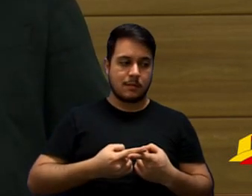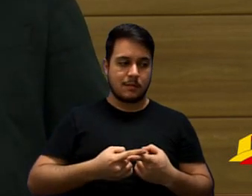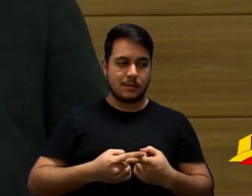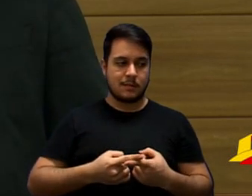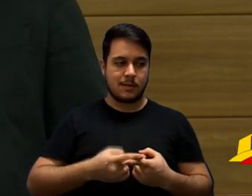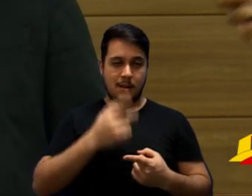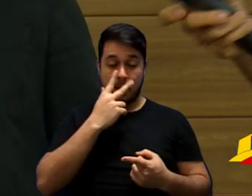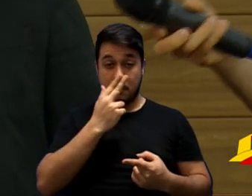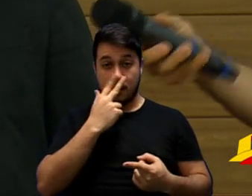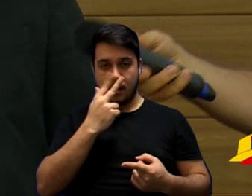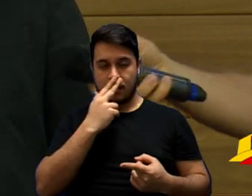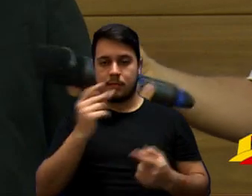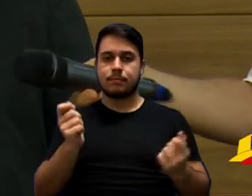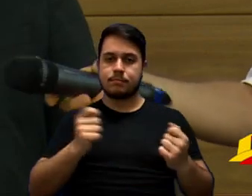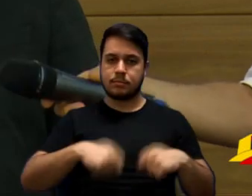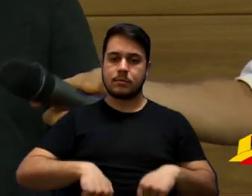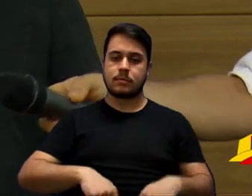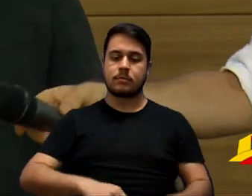possível